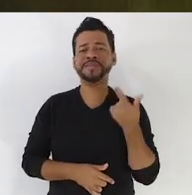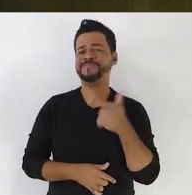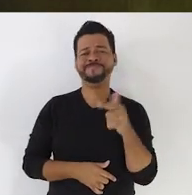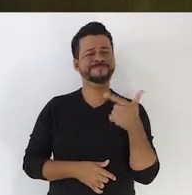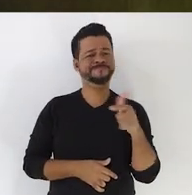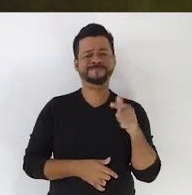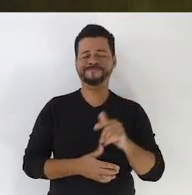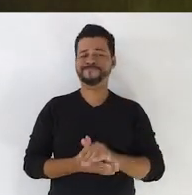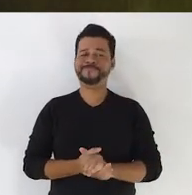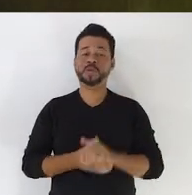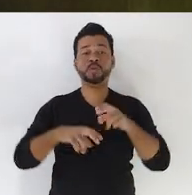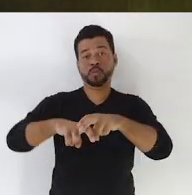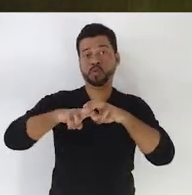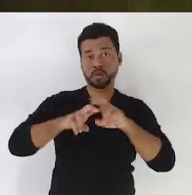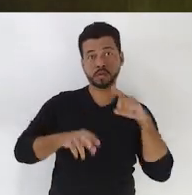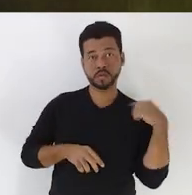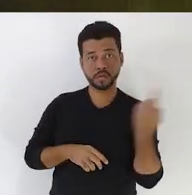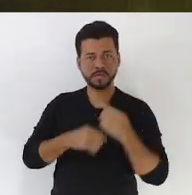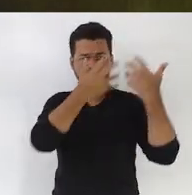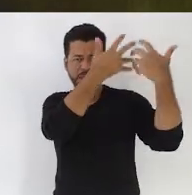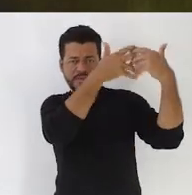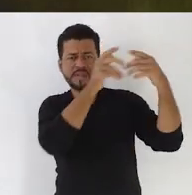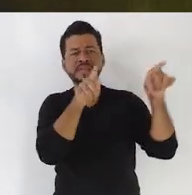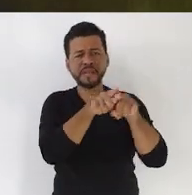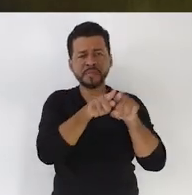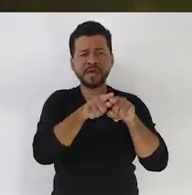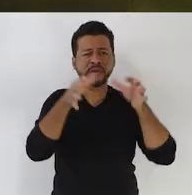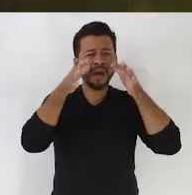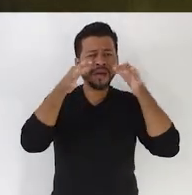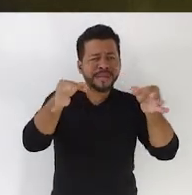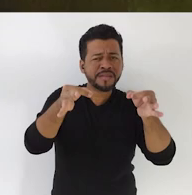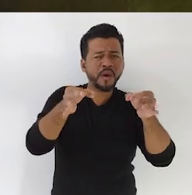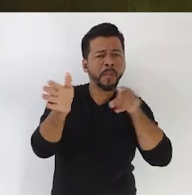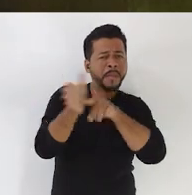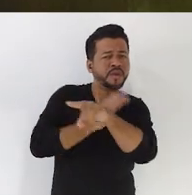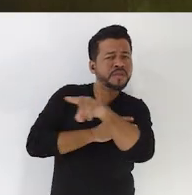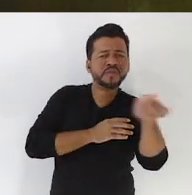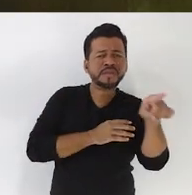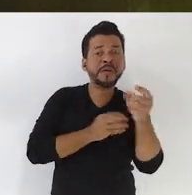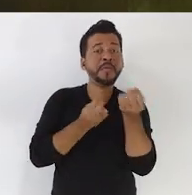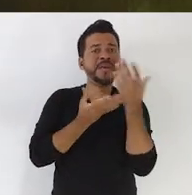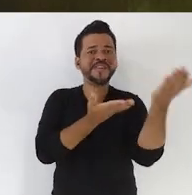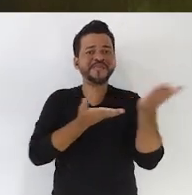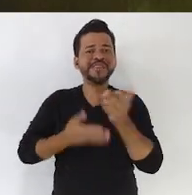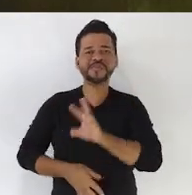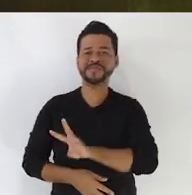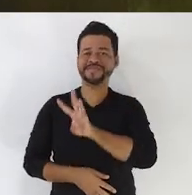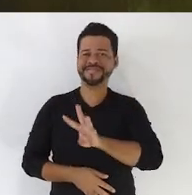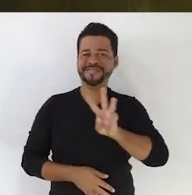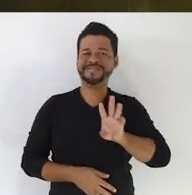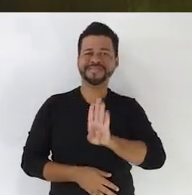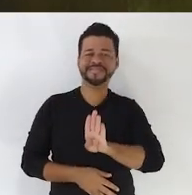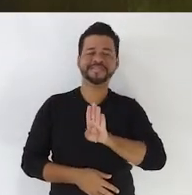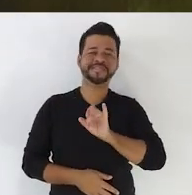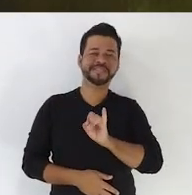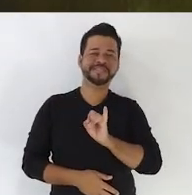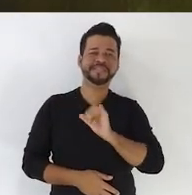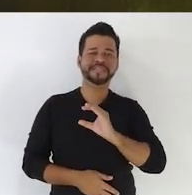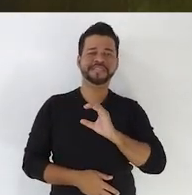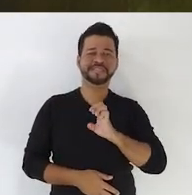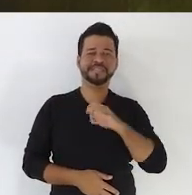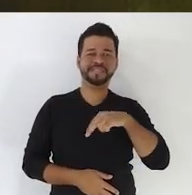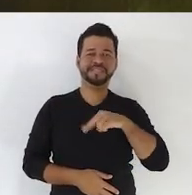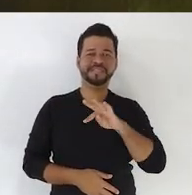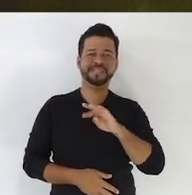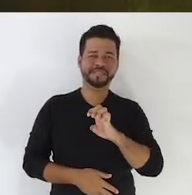ainda alguns poucos. É com essa pergunta, que é também um apelo, que nós damos as boas-vindas a